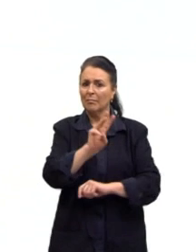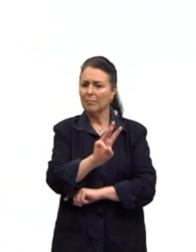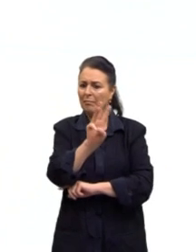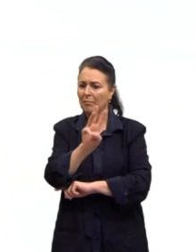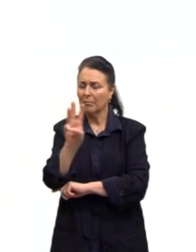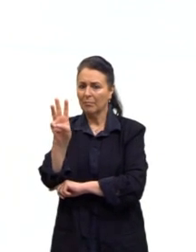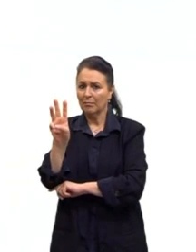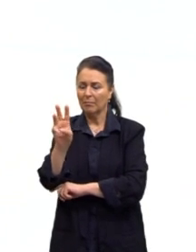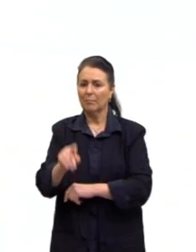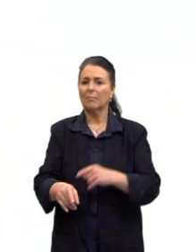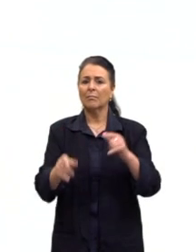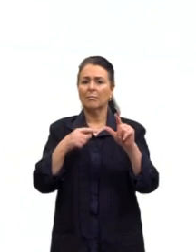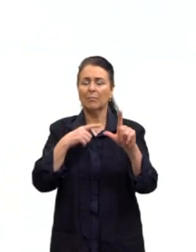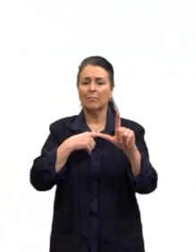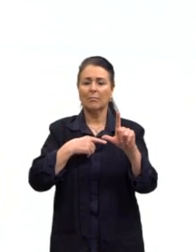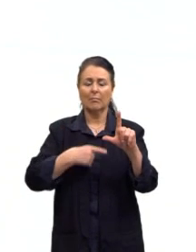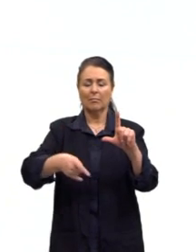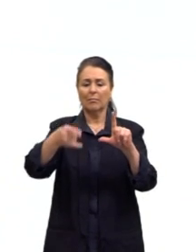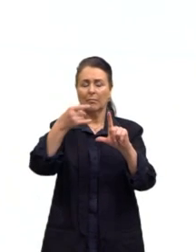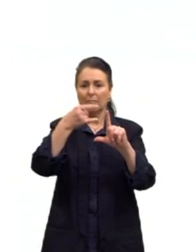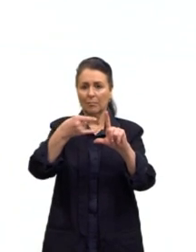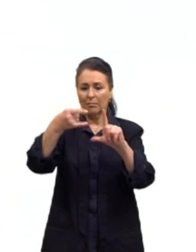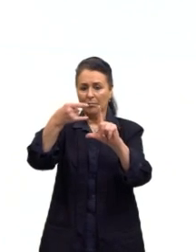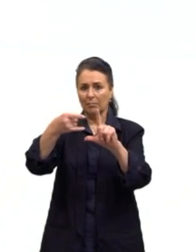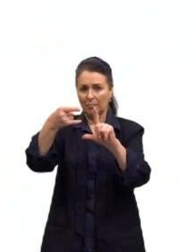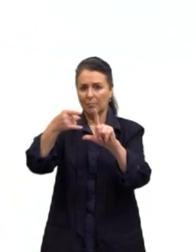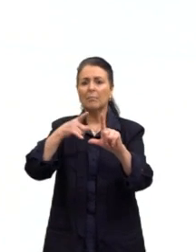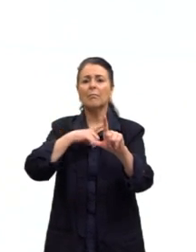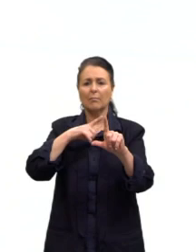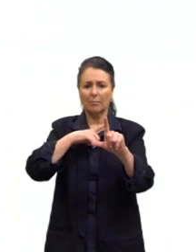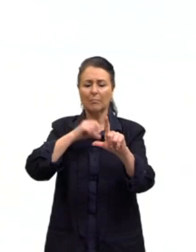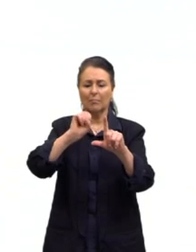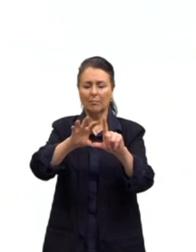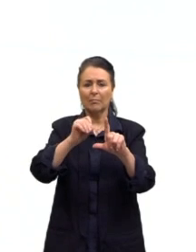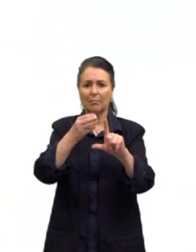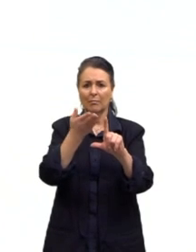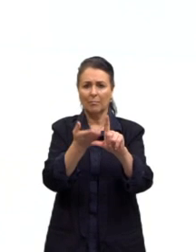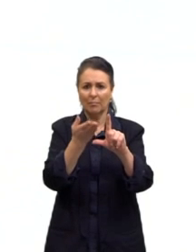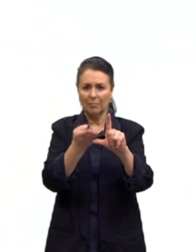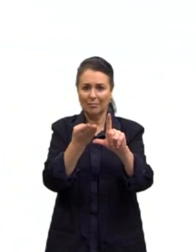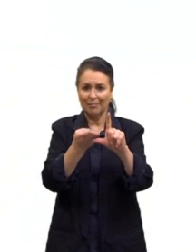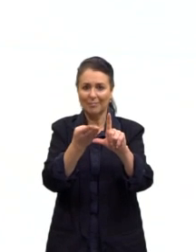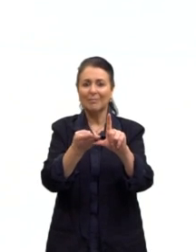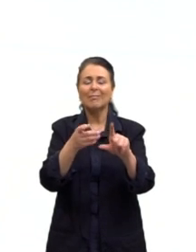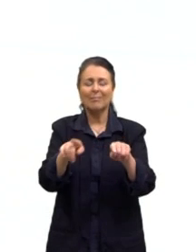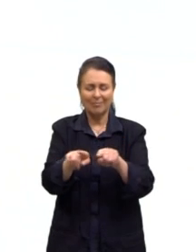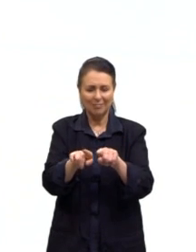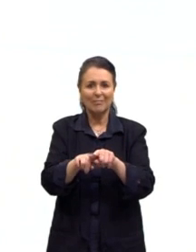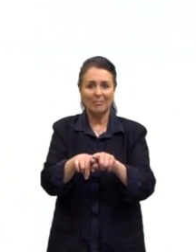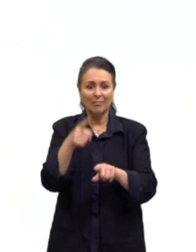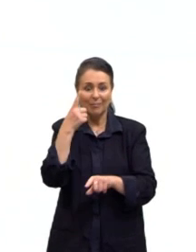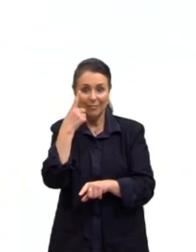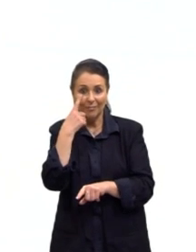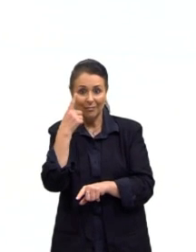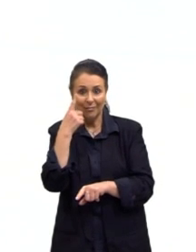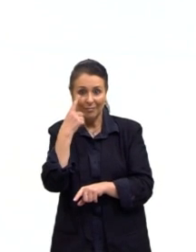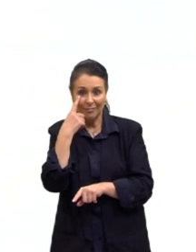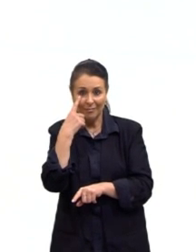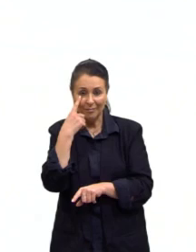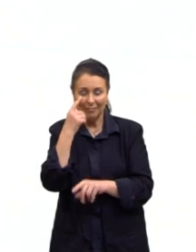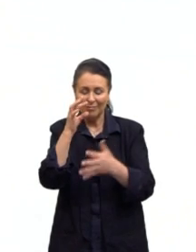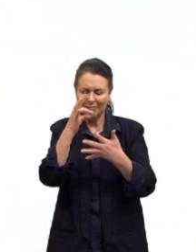podem ver lá no classroom vocês podem acessar e enxergar cada um desses aqui com mais detalhamento